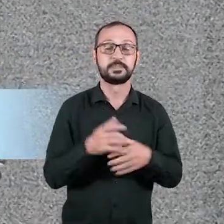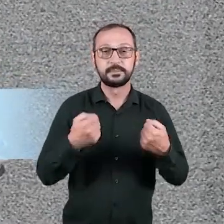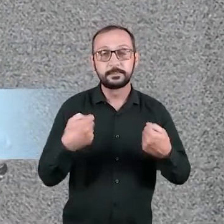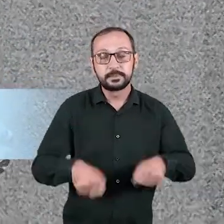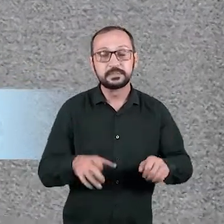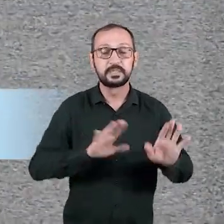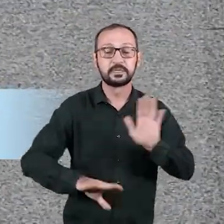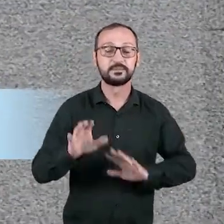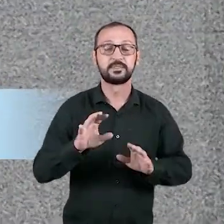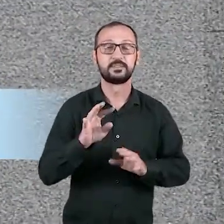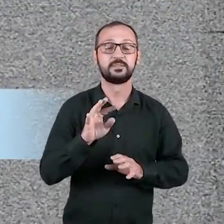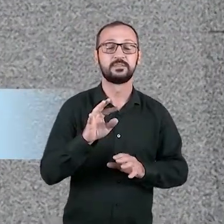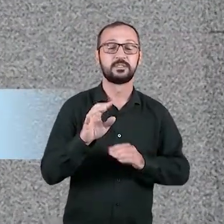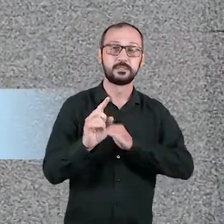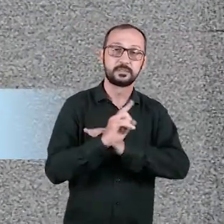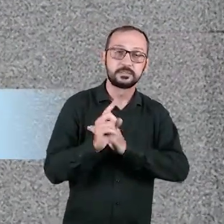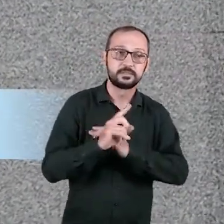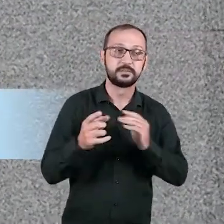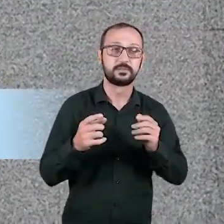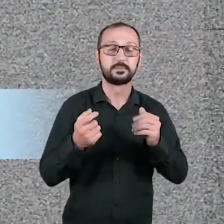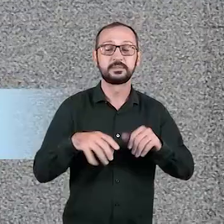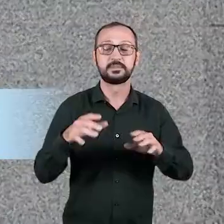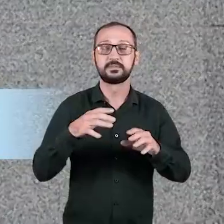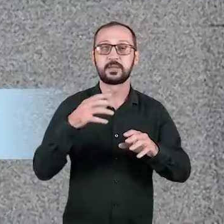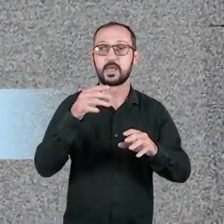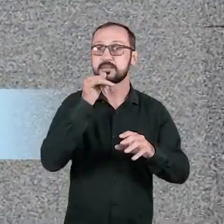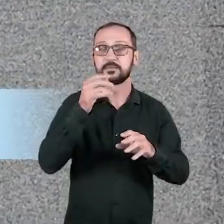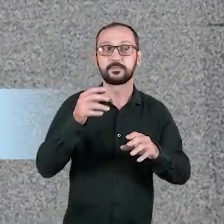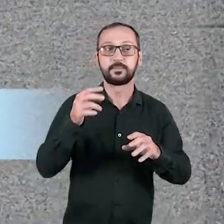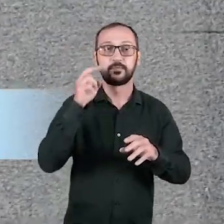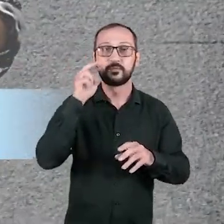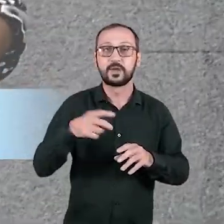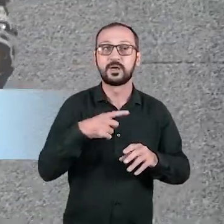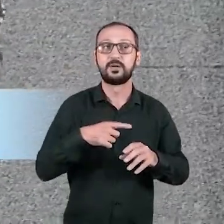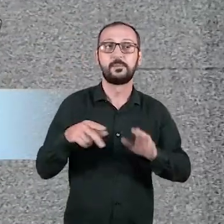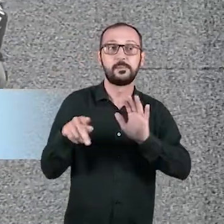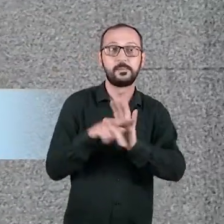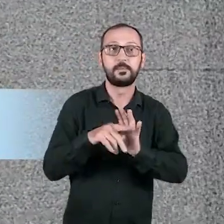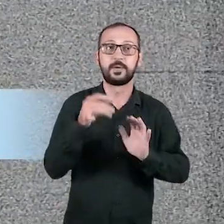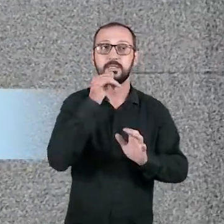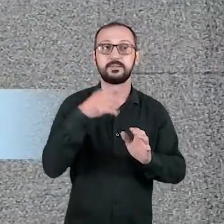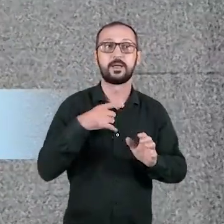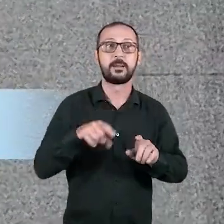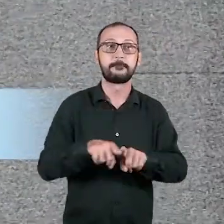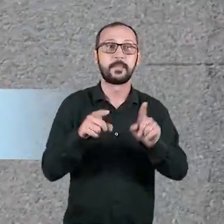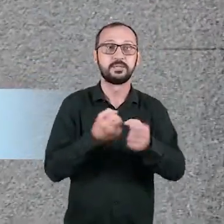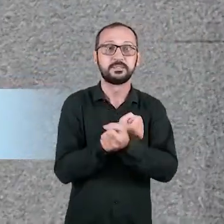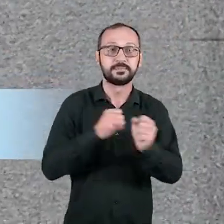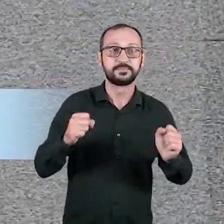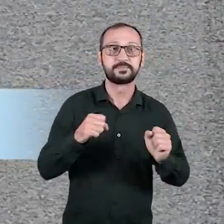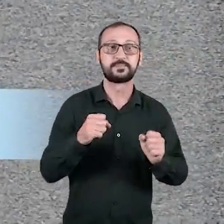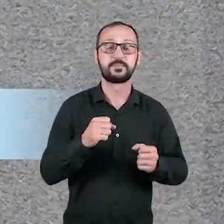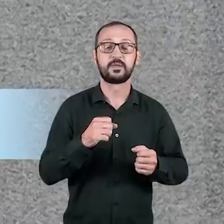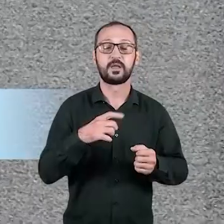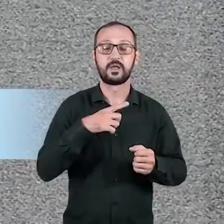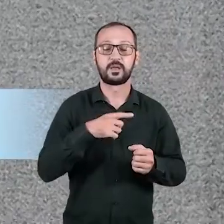cuidado, precisa da psicoterapia, precisa da escuta. Eu falo, não estou puxando a sardinha para o meu lado, mas,